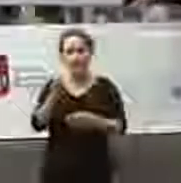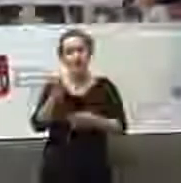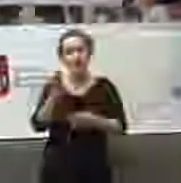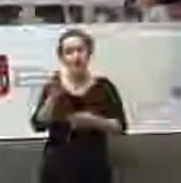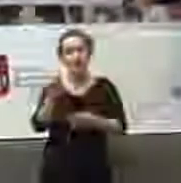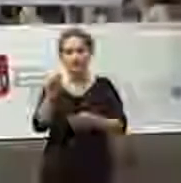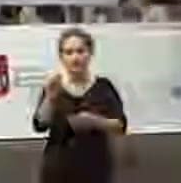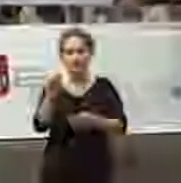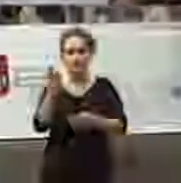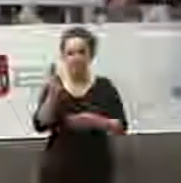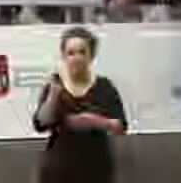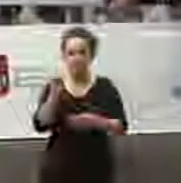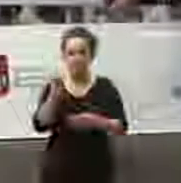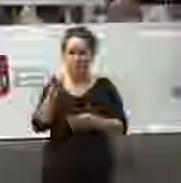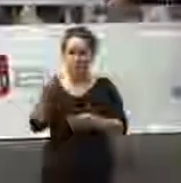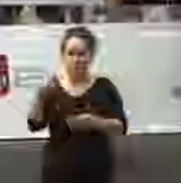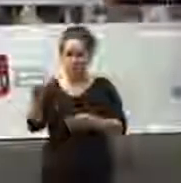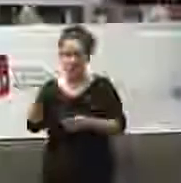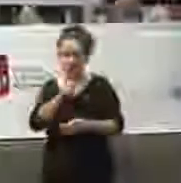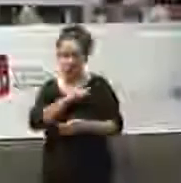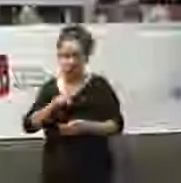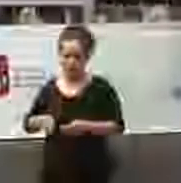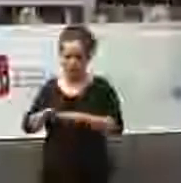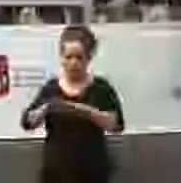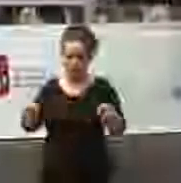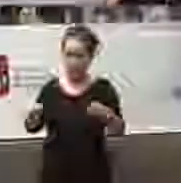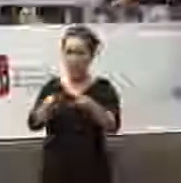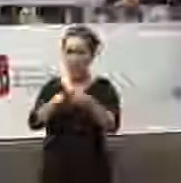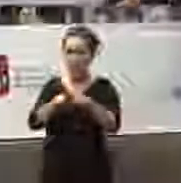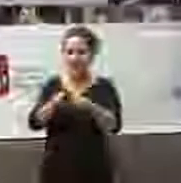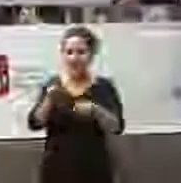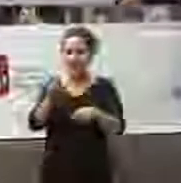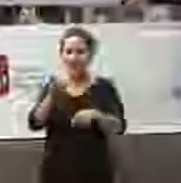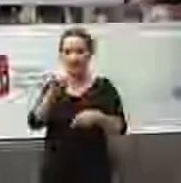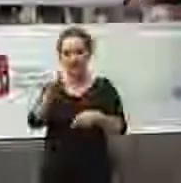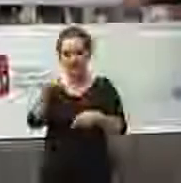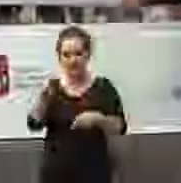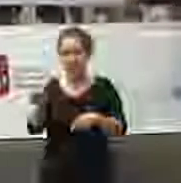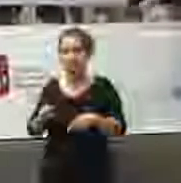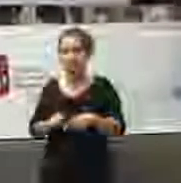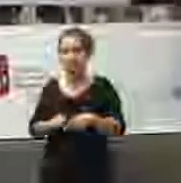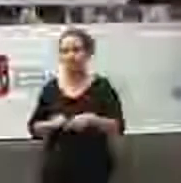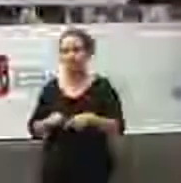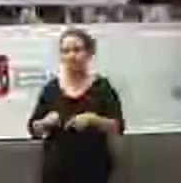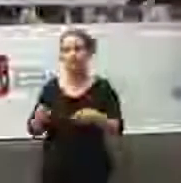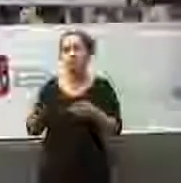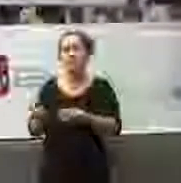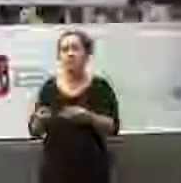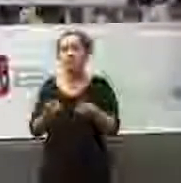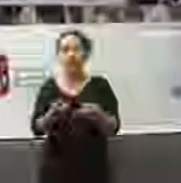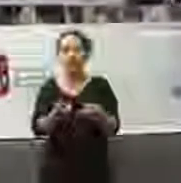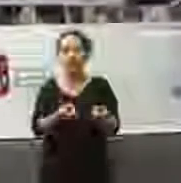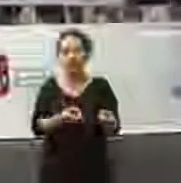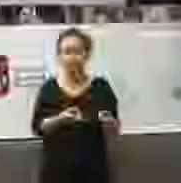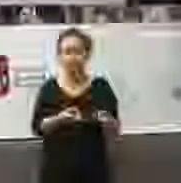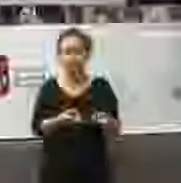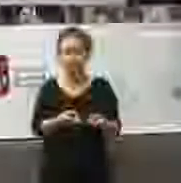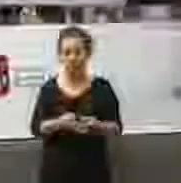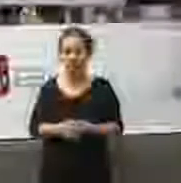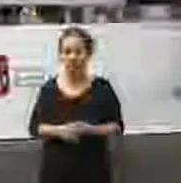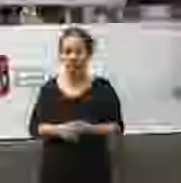presidente dessa mesa e também ao doutor luiz fernando bandeira de mello filho que me fez esse honroso convite